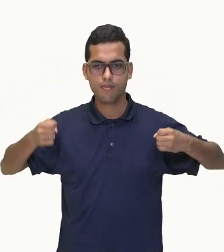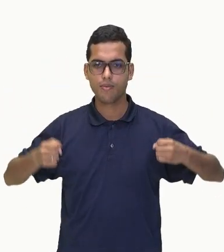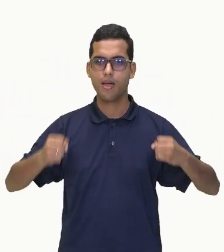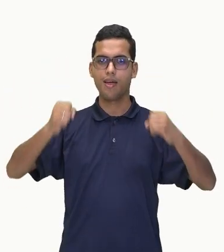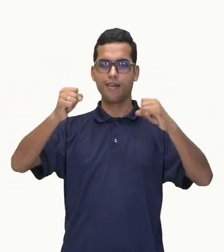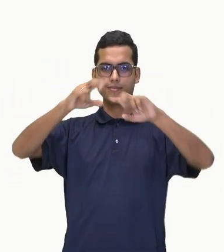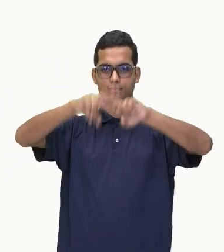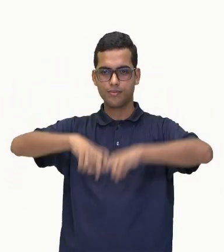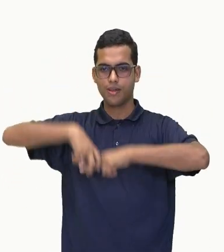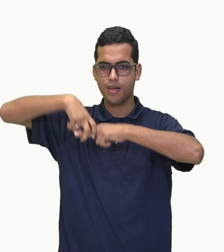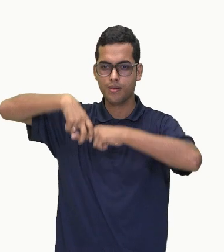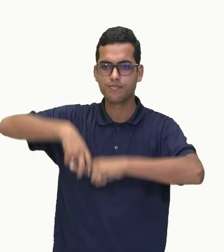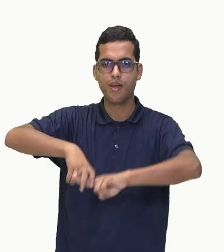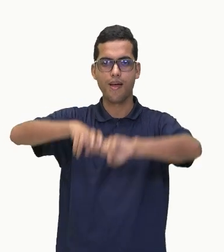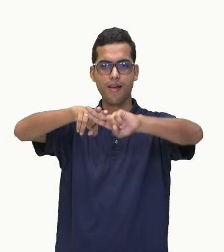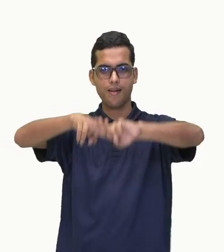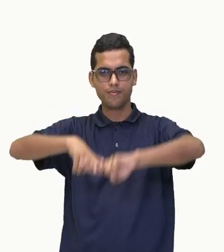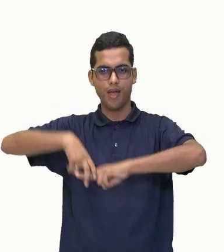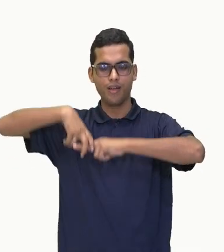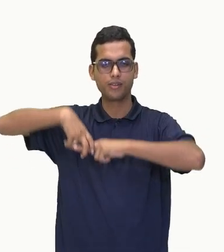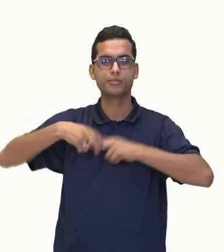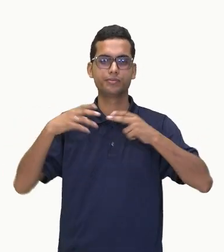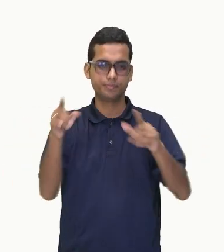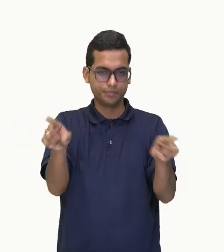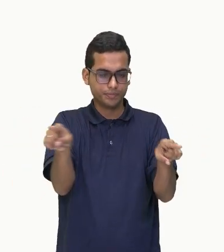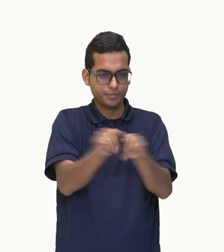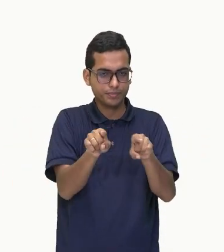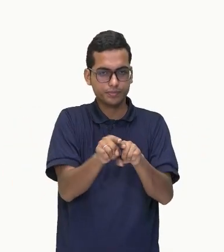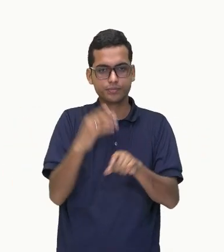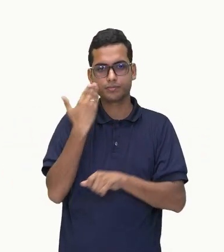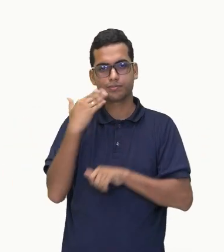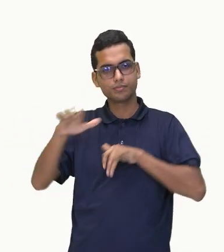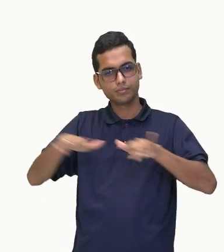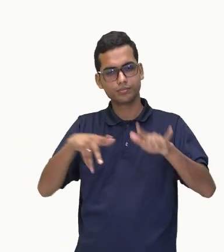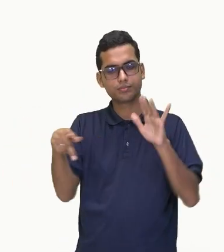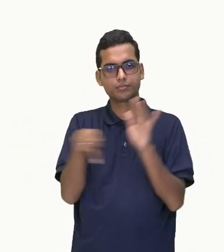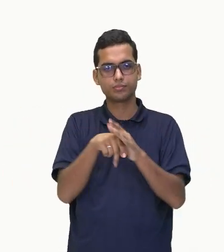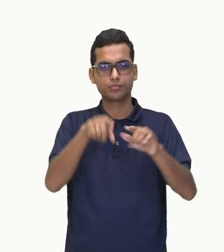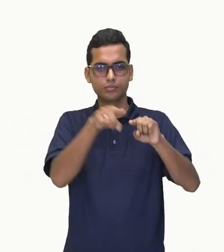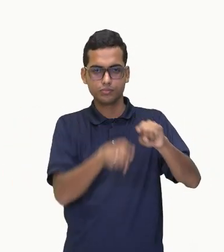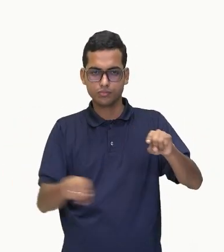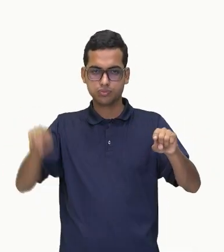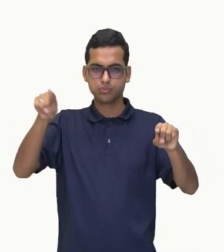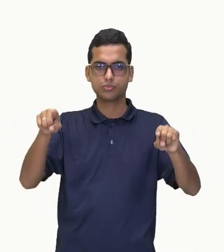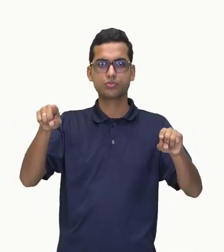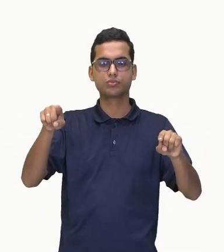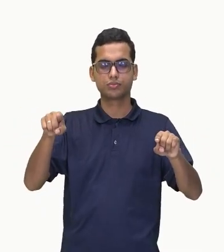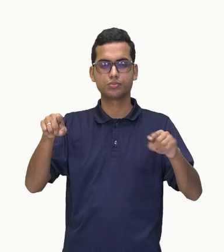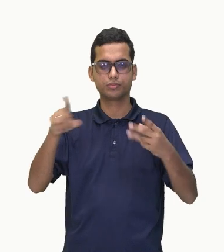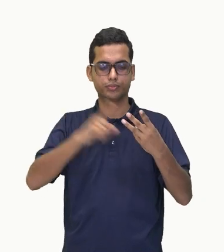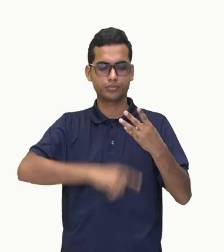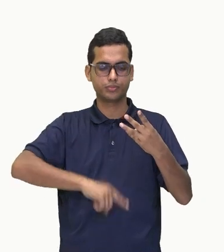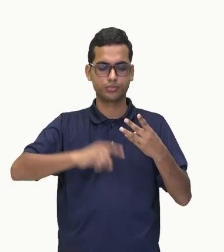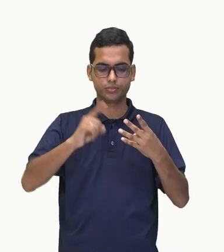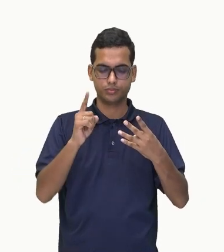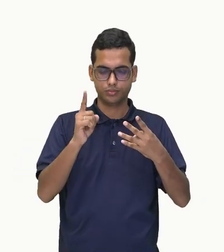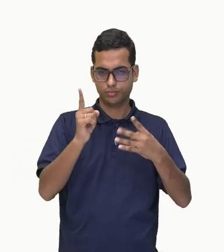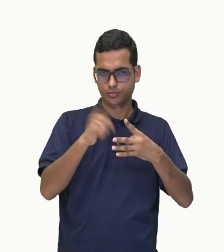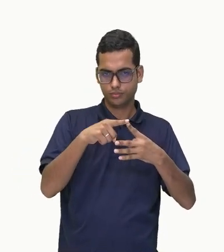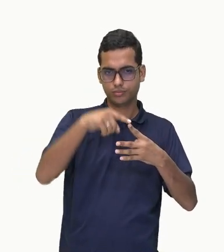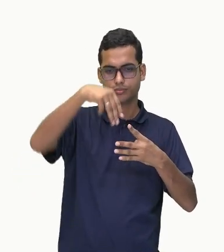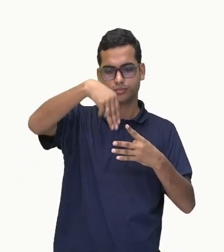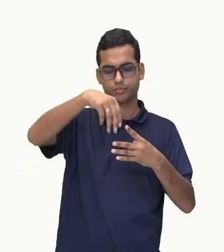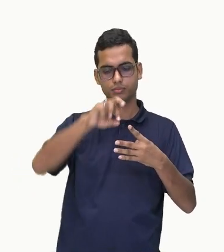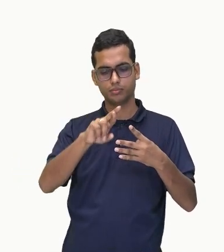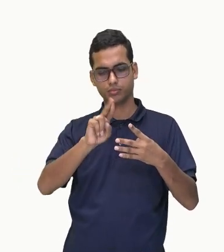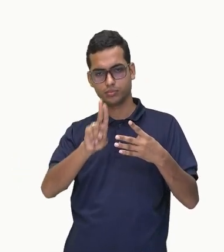que o movimento retilíneo uniforme, o MRU, ele é